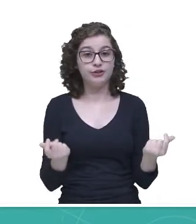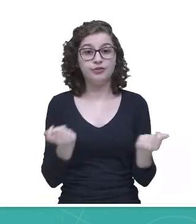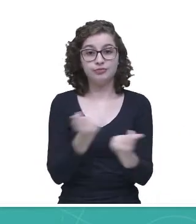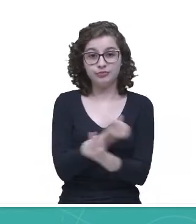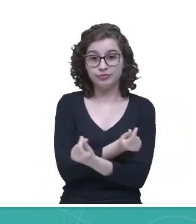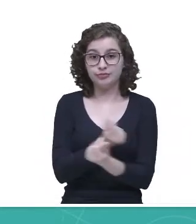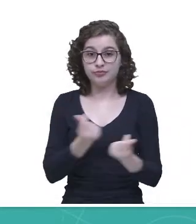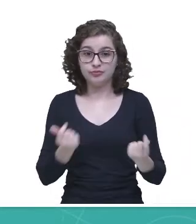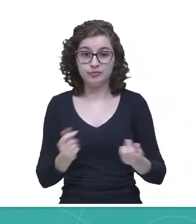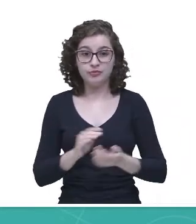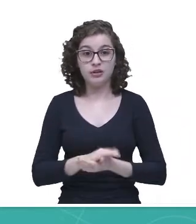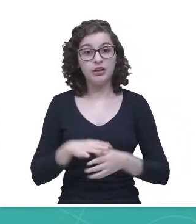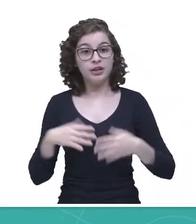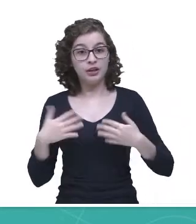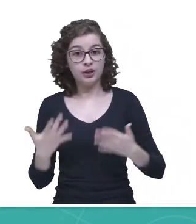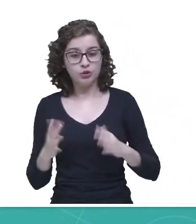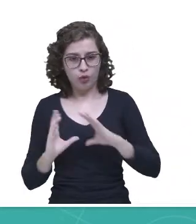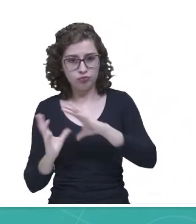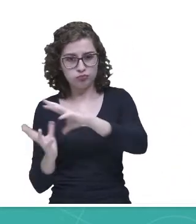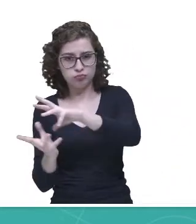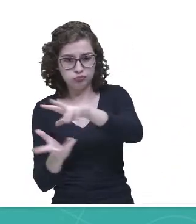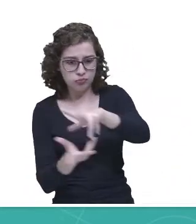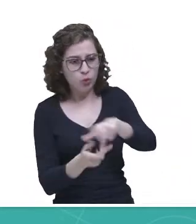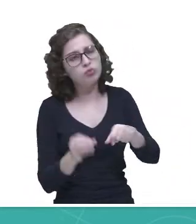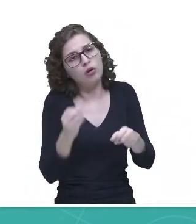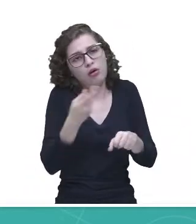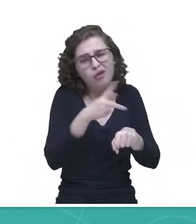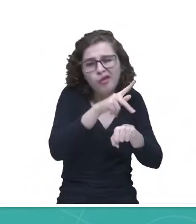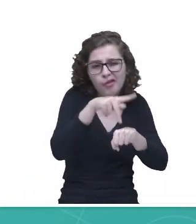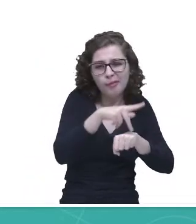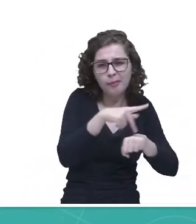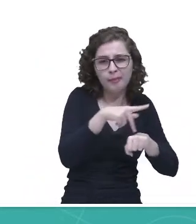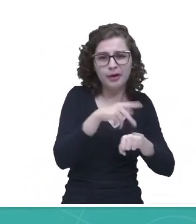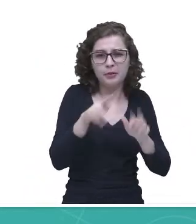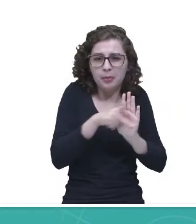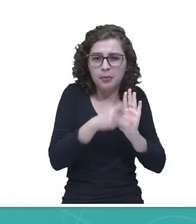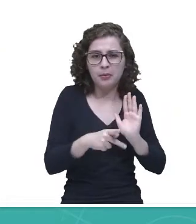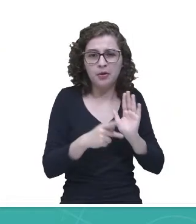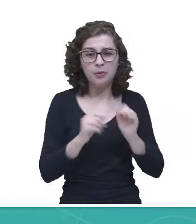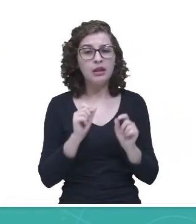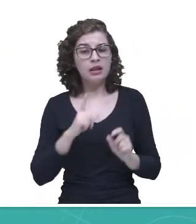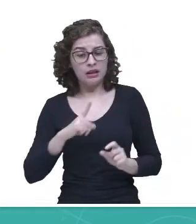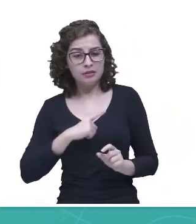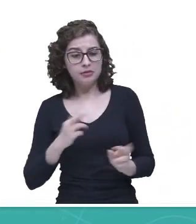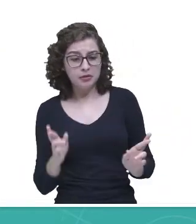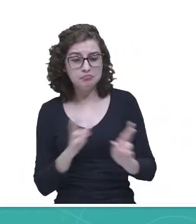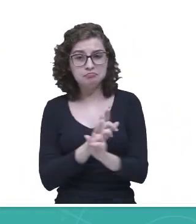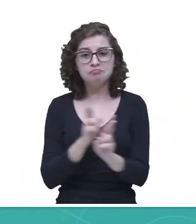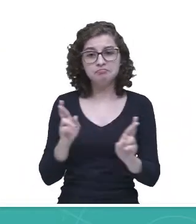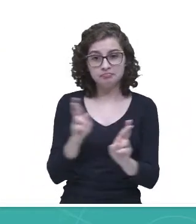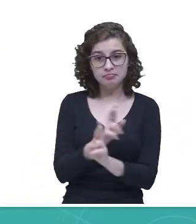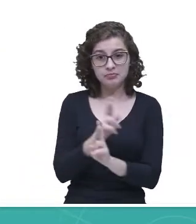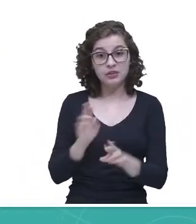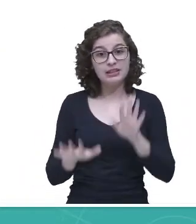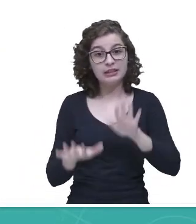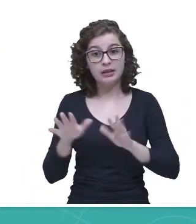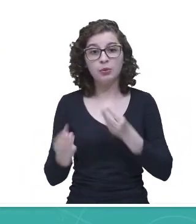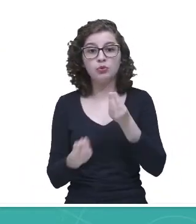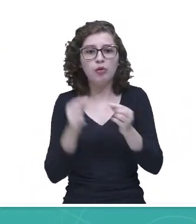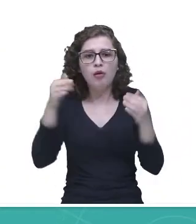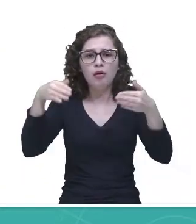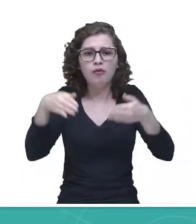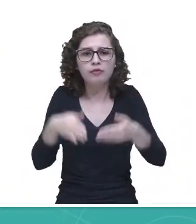de um país ou do mundo estabelecem entre si algum tipo de relação, que vai depender aí da função